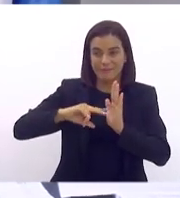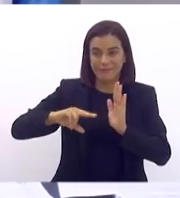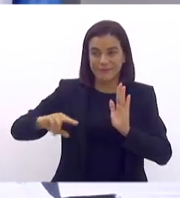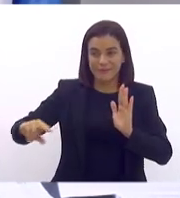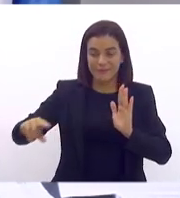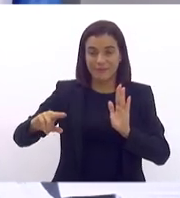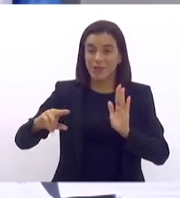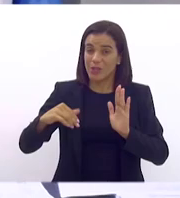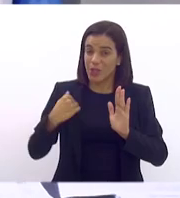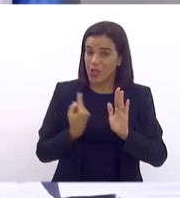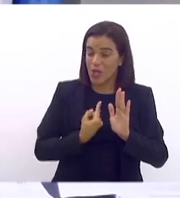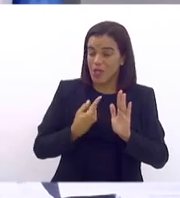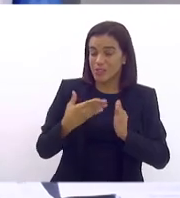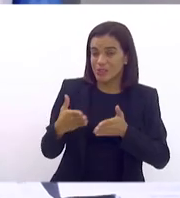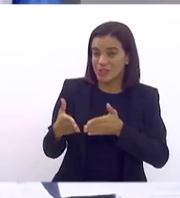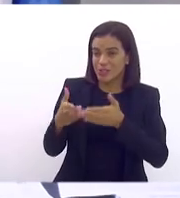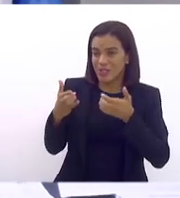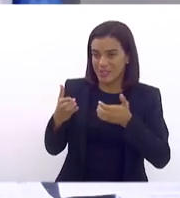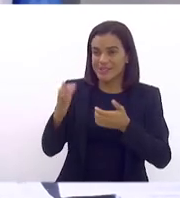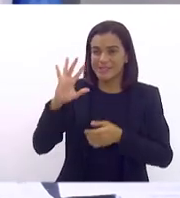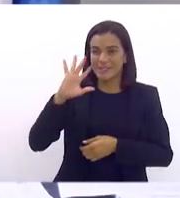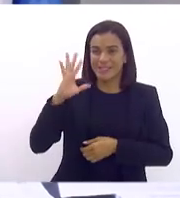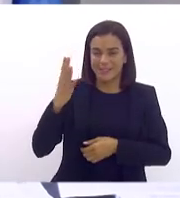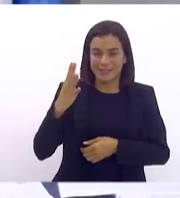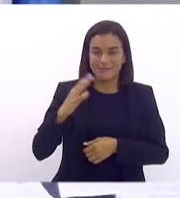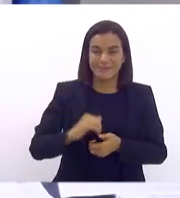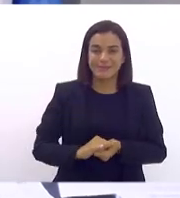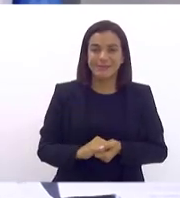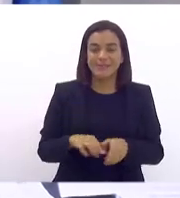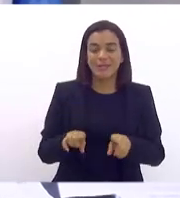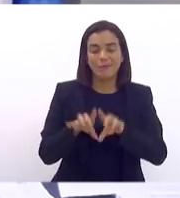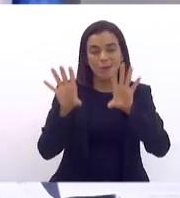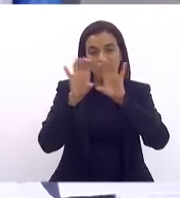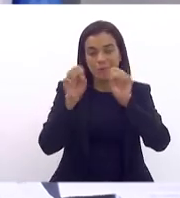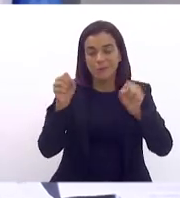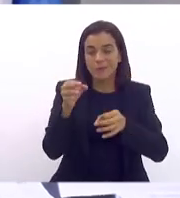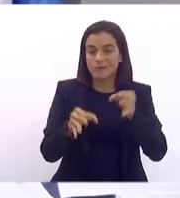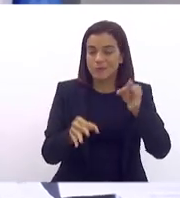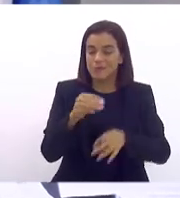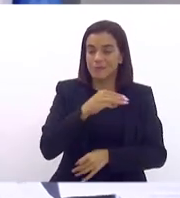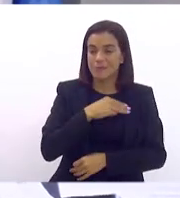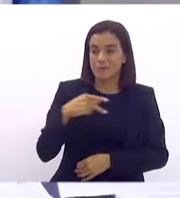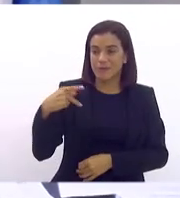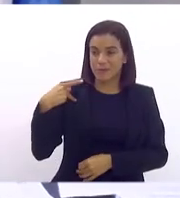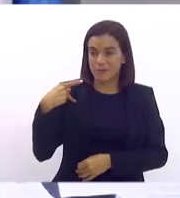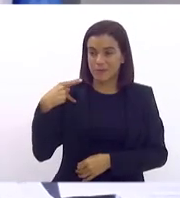nós deliberamos, a própria Tribunal de Justiça, Ministério Público